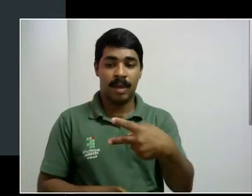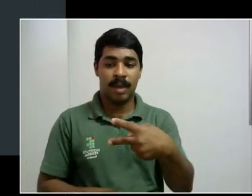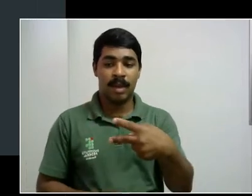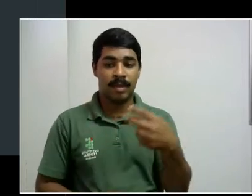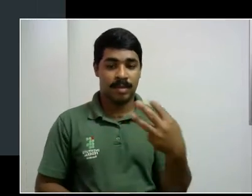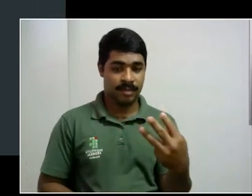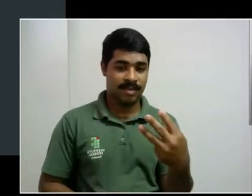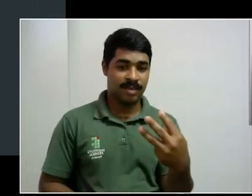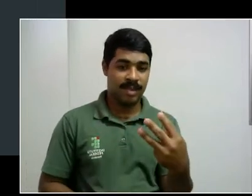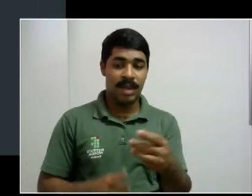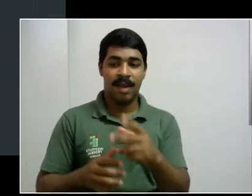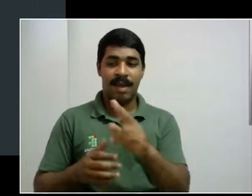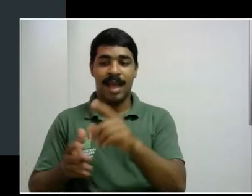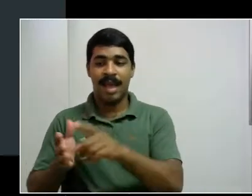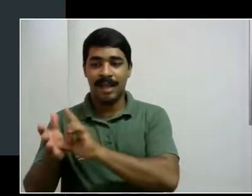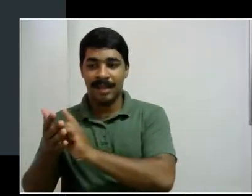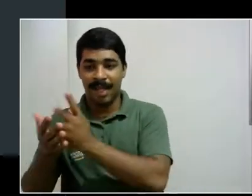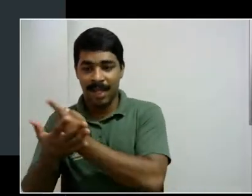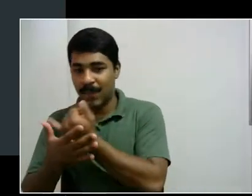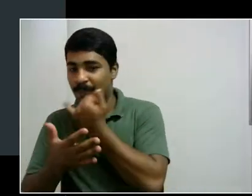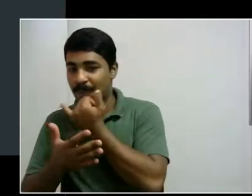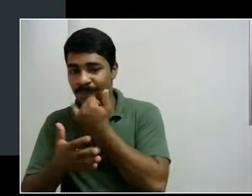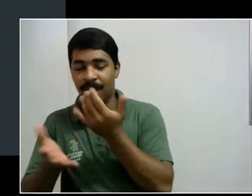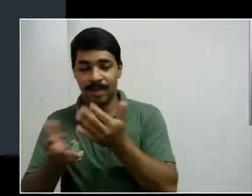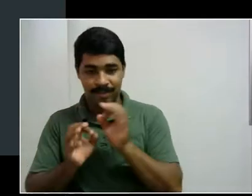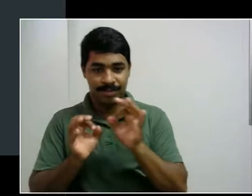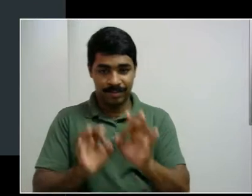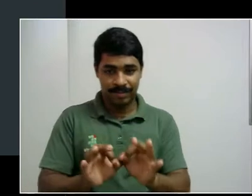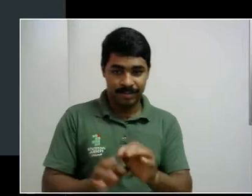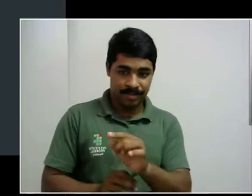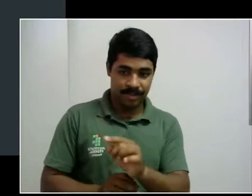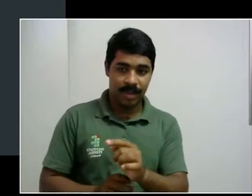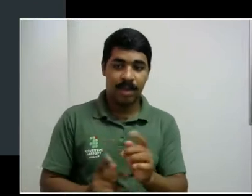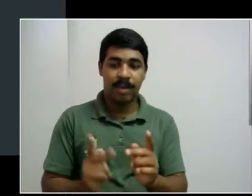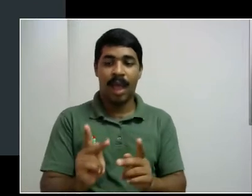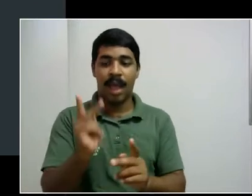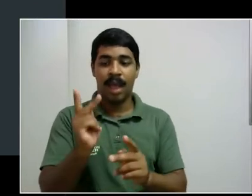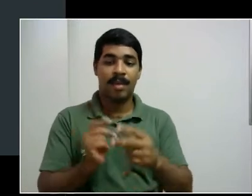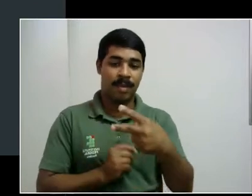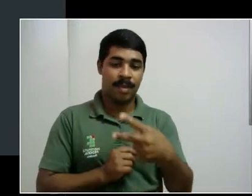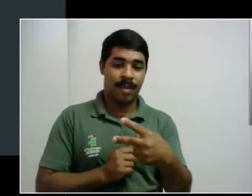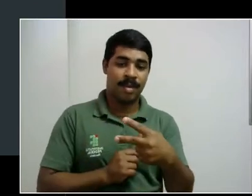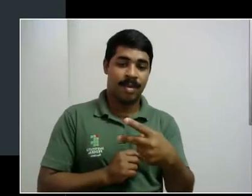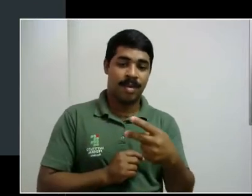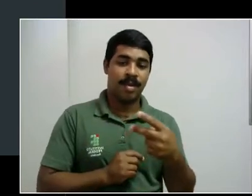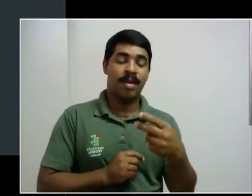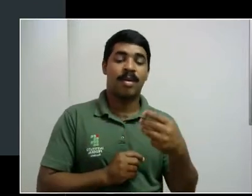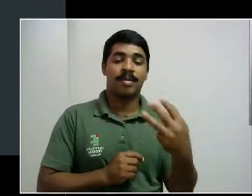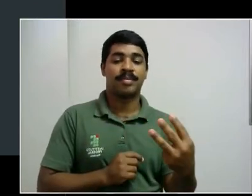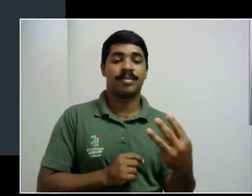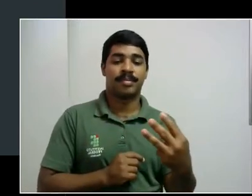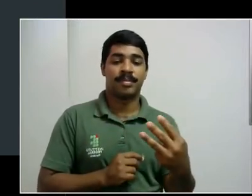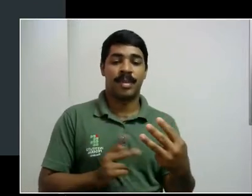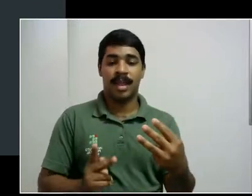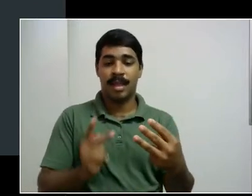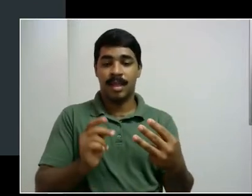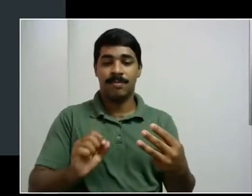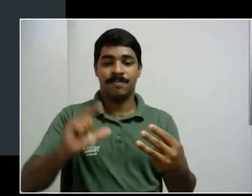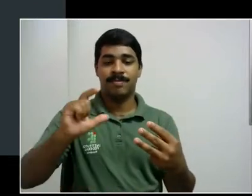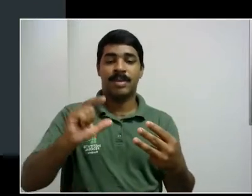aqui no slide, tá? Então, K teria que ser maior que 6, maior que 3, tá? Pode